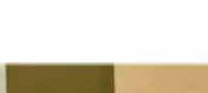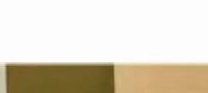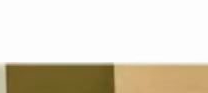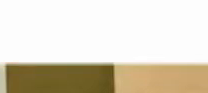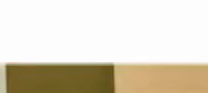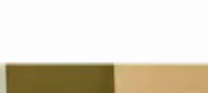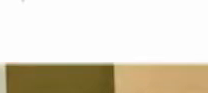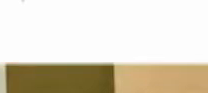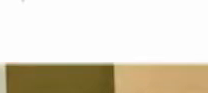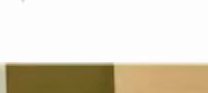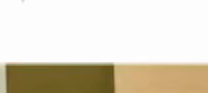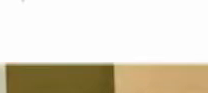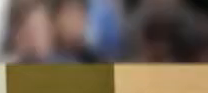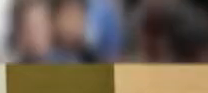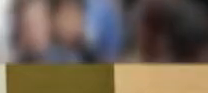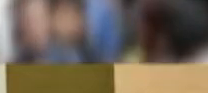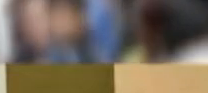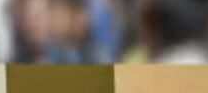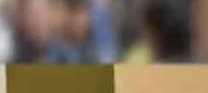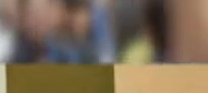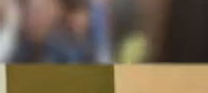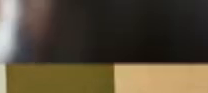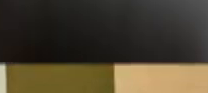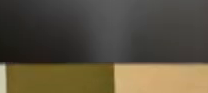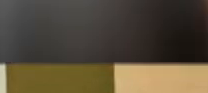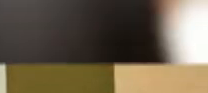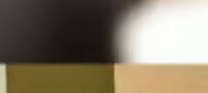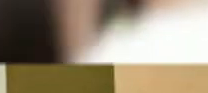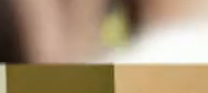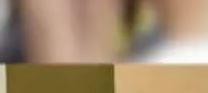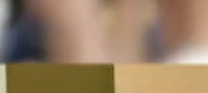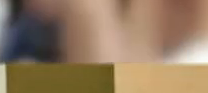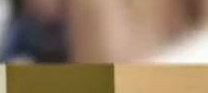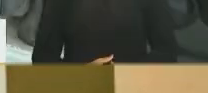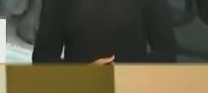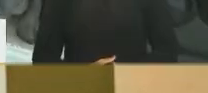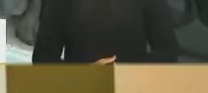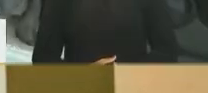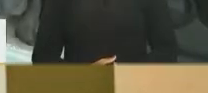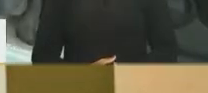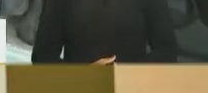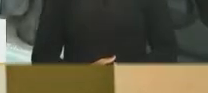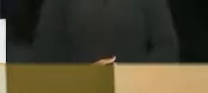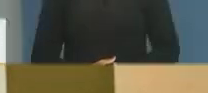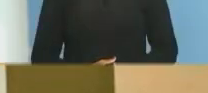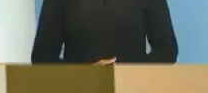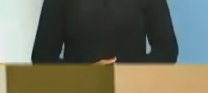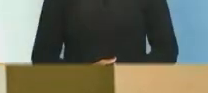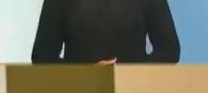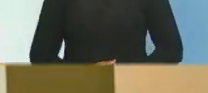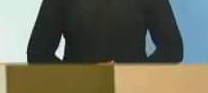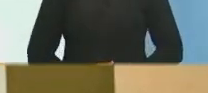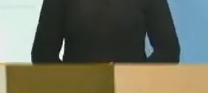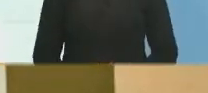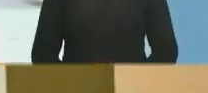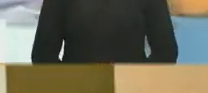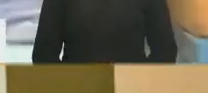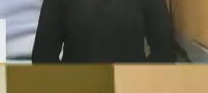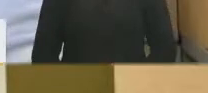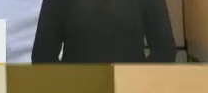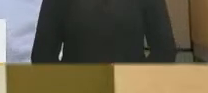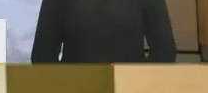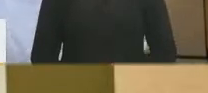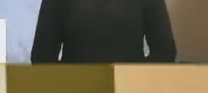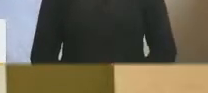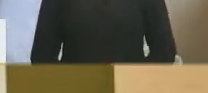use máscara, evite aglomeração, tome todas as vacinas e mais. Antes de encerrar, vamos aí conhecer então a história